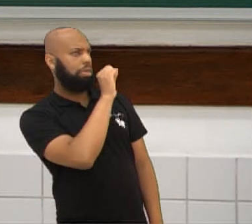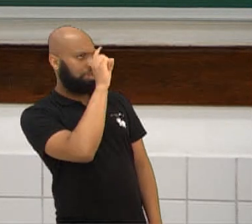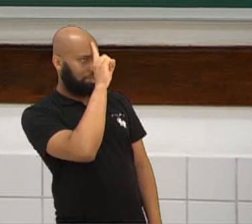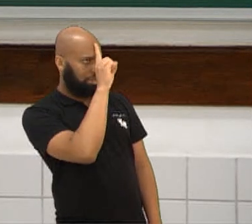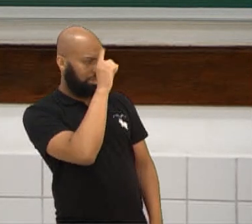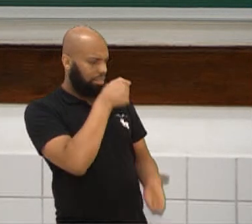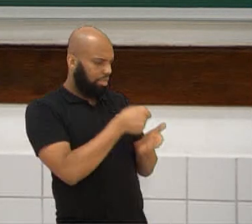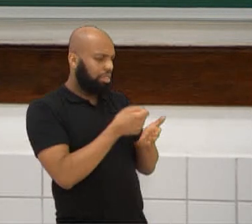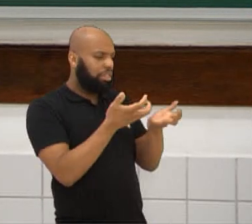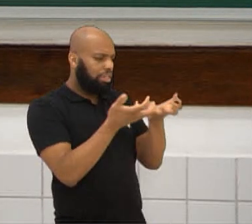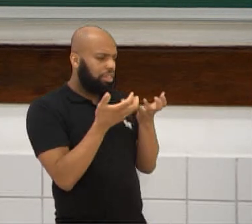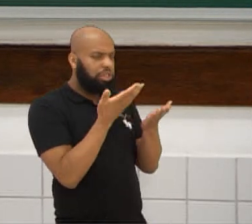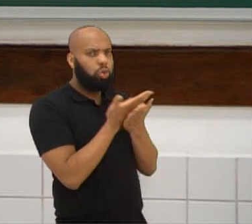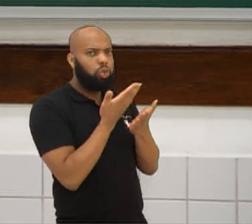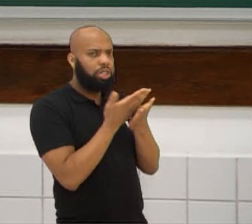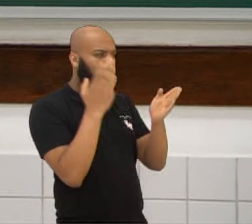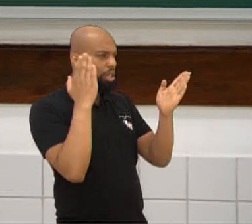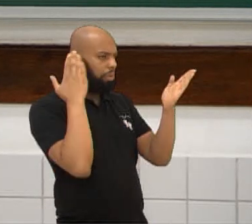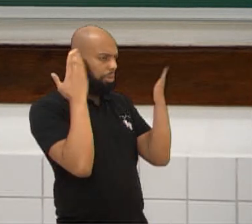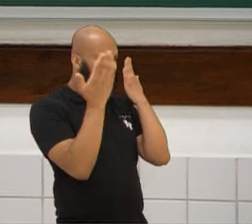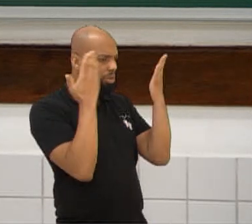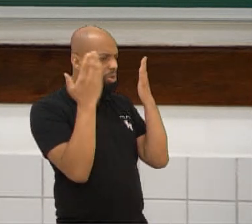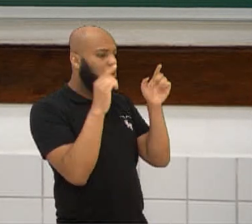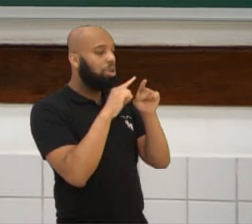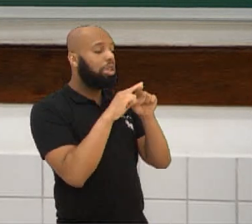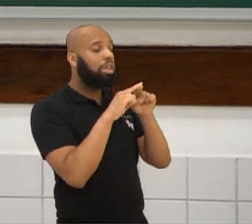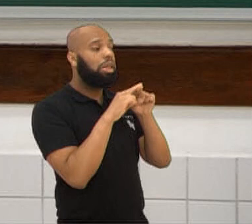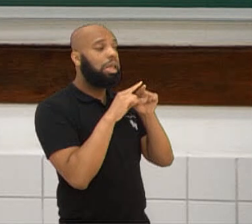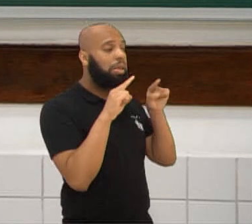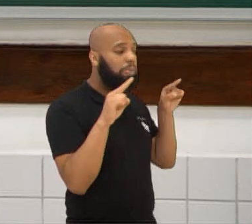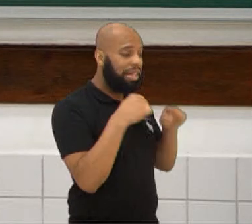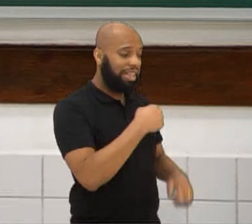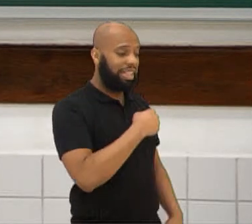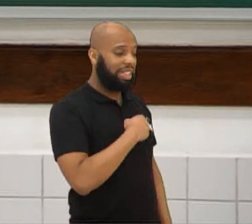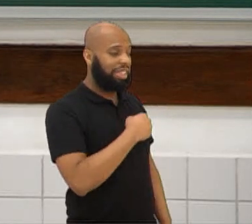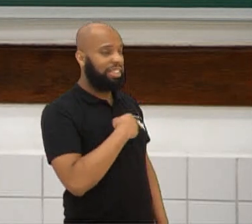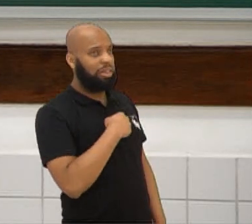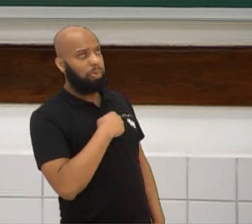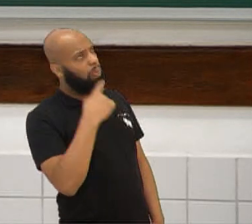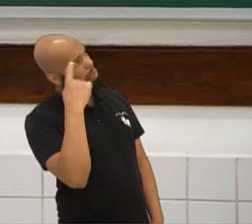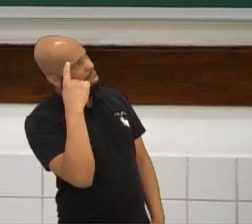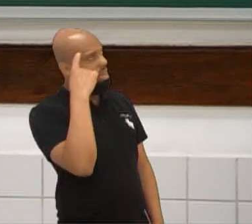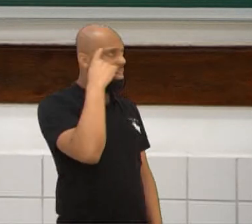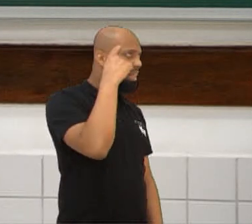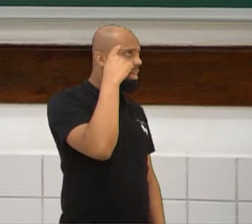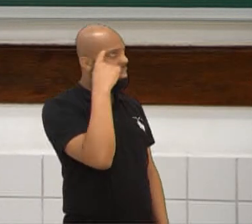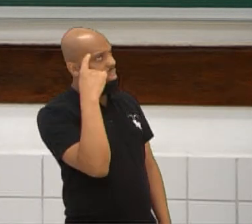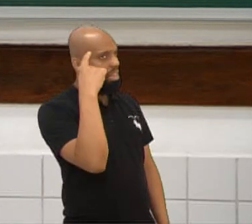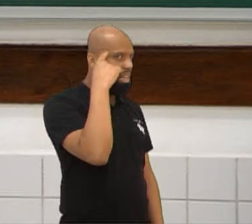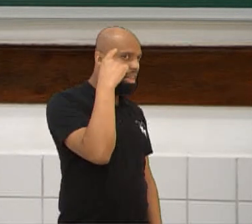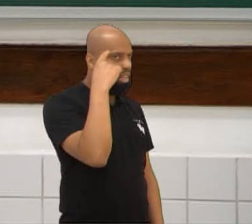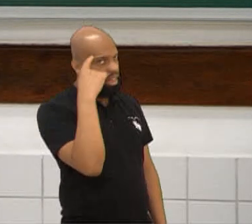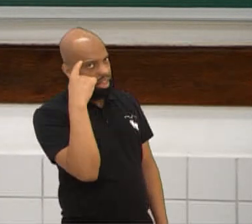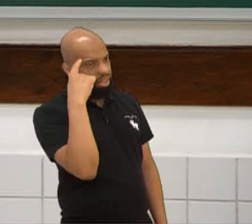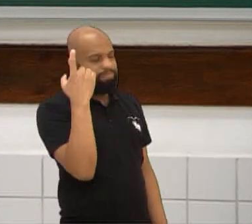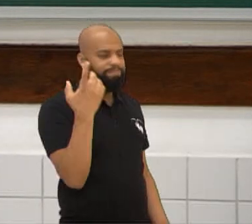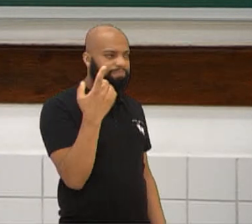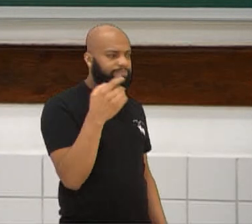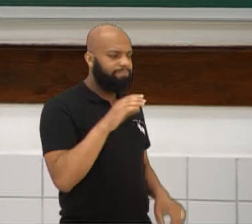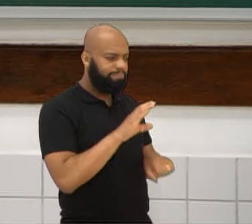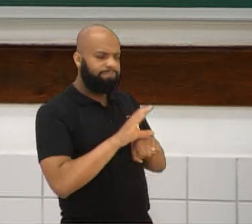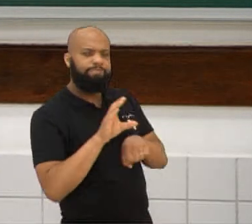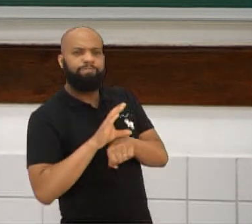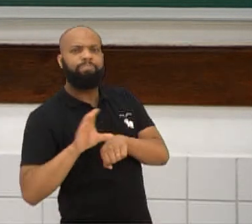que queria fazer psicologia. No entanto, cogitei cursar. Quem cogitei? O eu